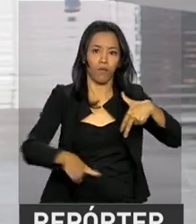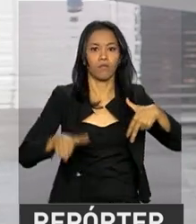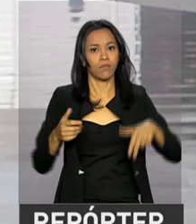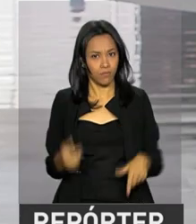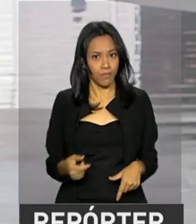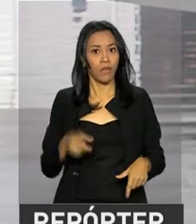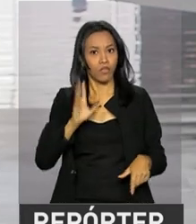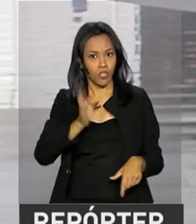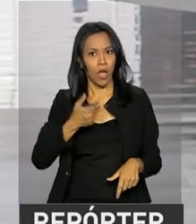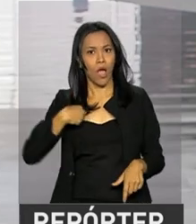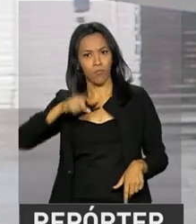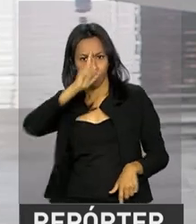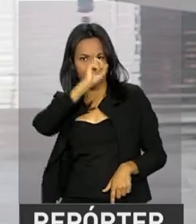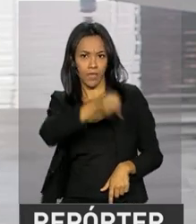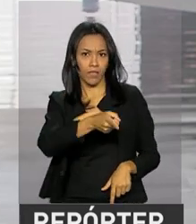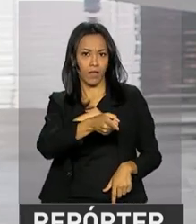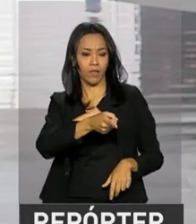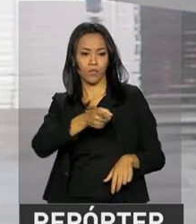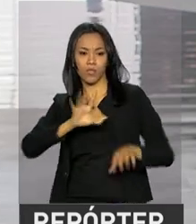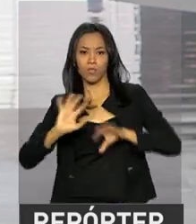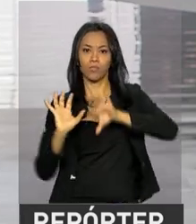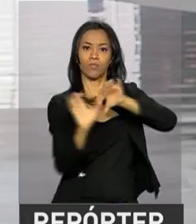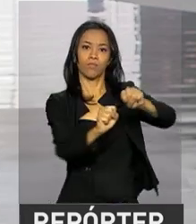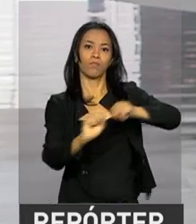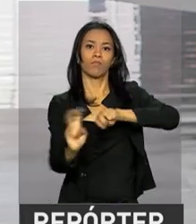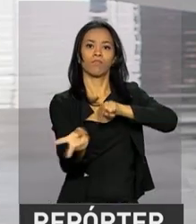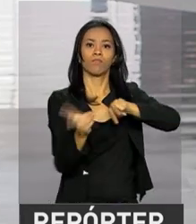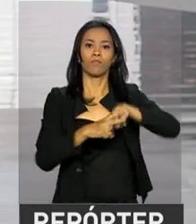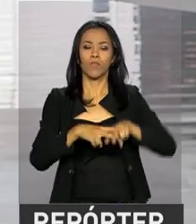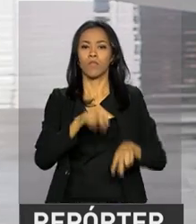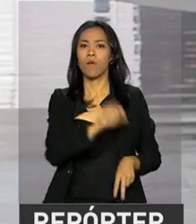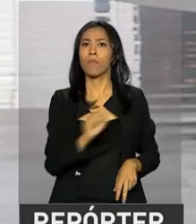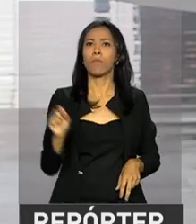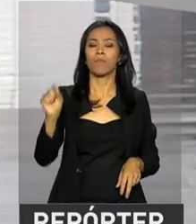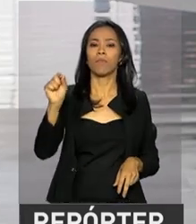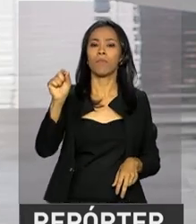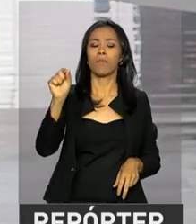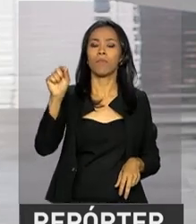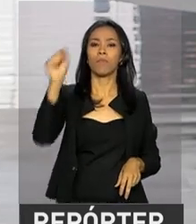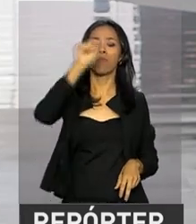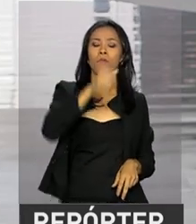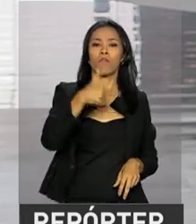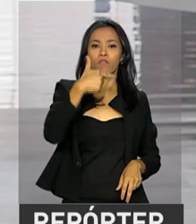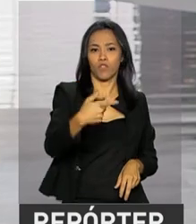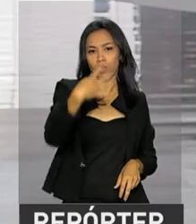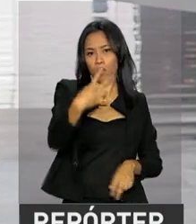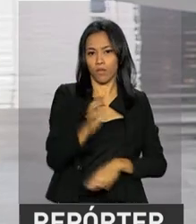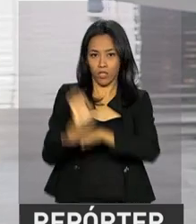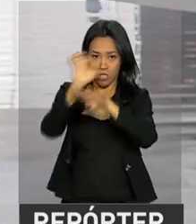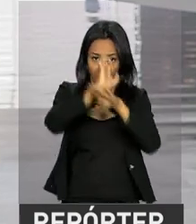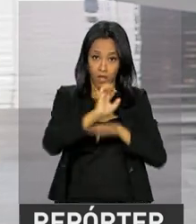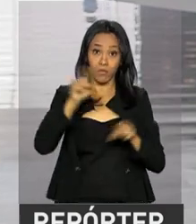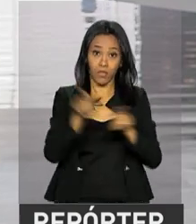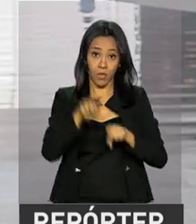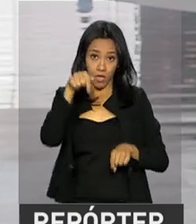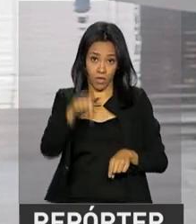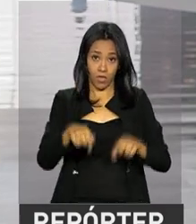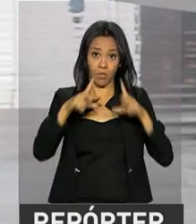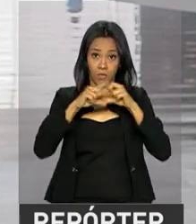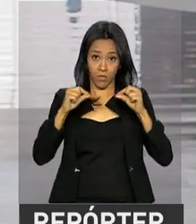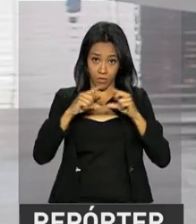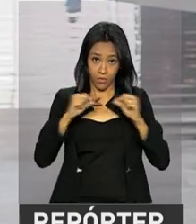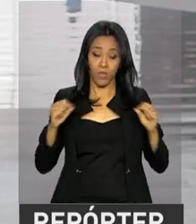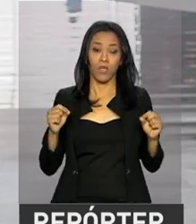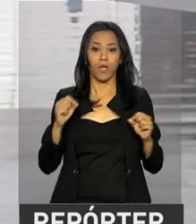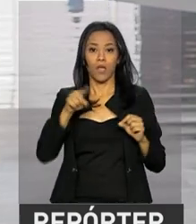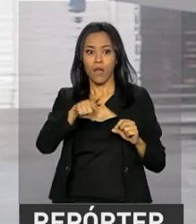mandados de prisão e de busca e apreensão em 24 estados e ainda no distrito federal a maior